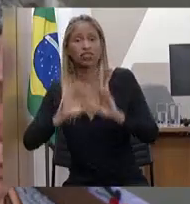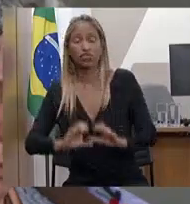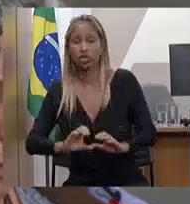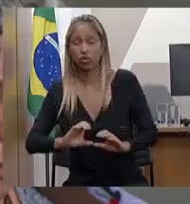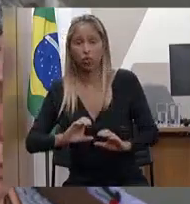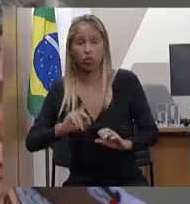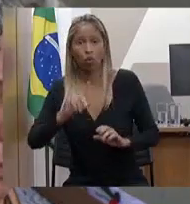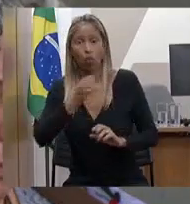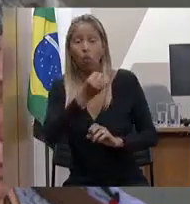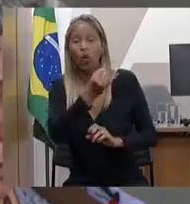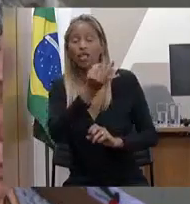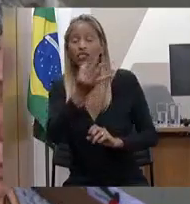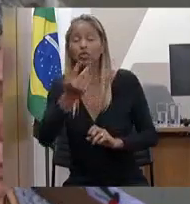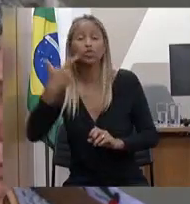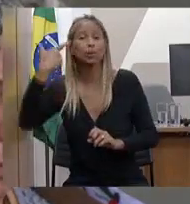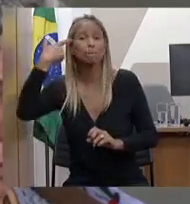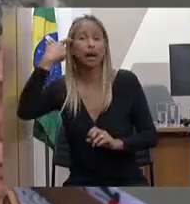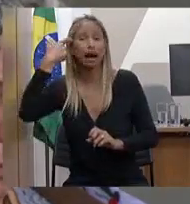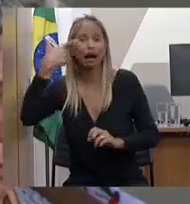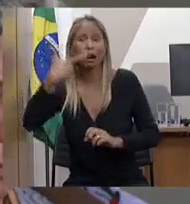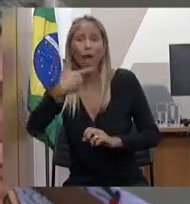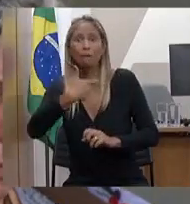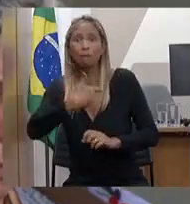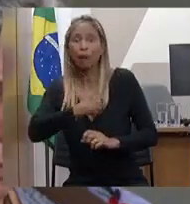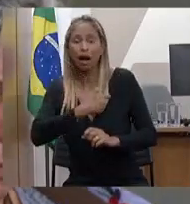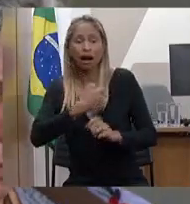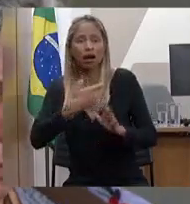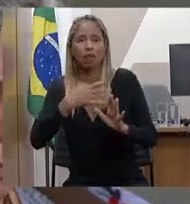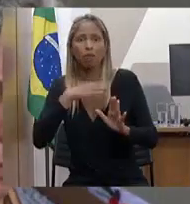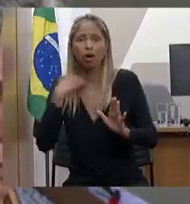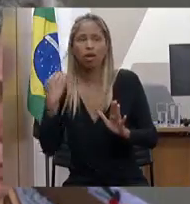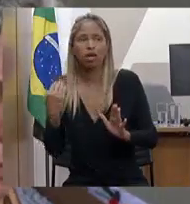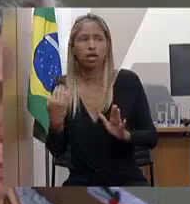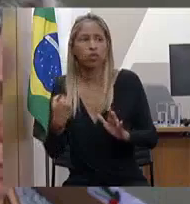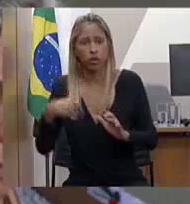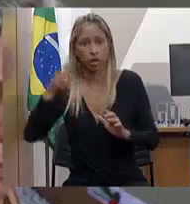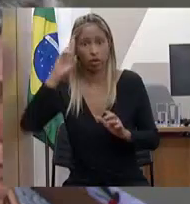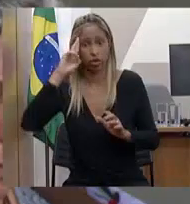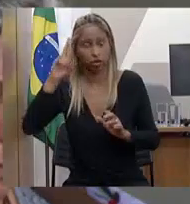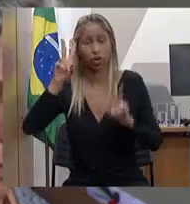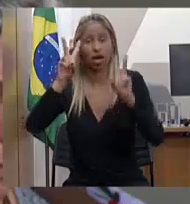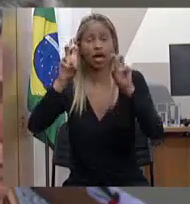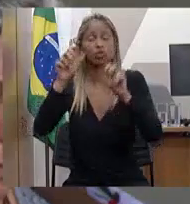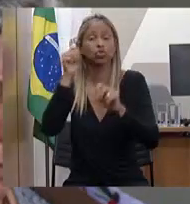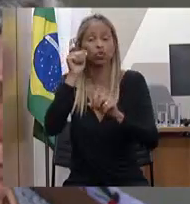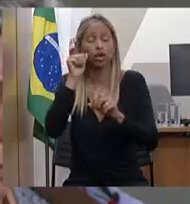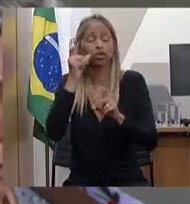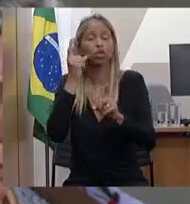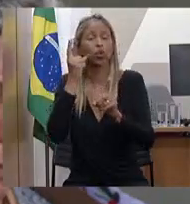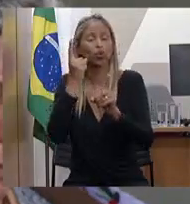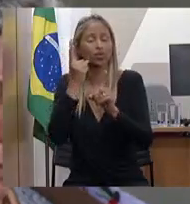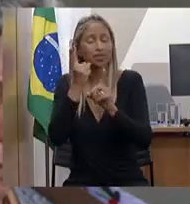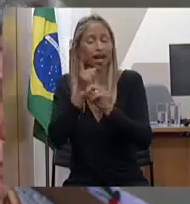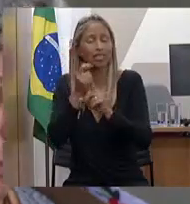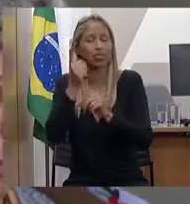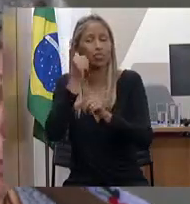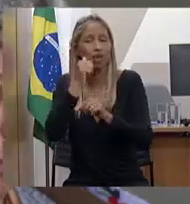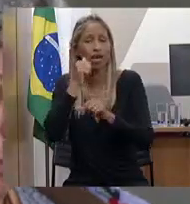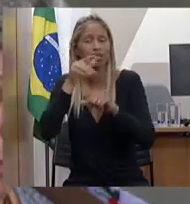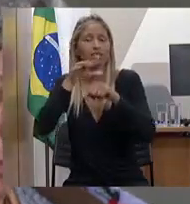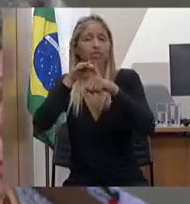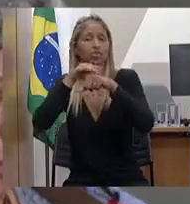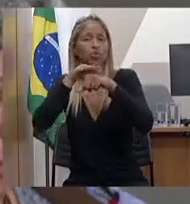é uma coisa deplorável eu na qualidade de diretora da Santa mulher eu tenho encontrado colegas doentes